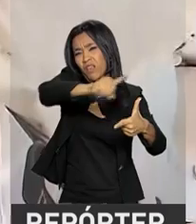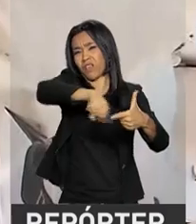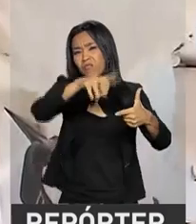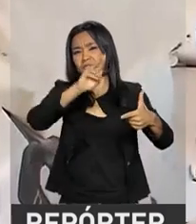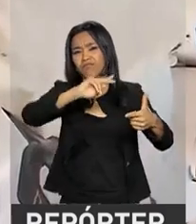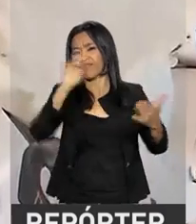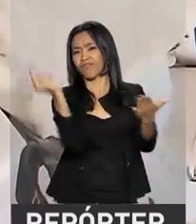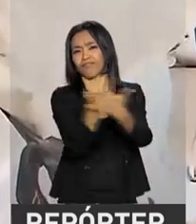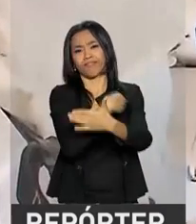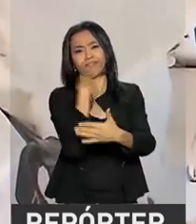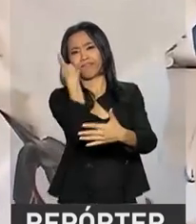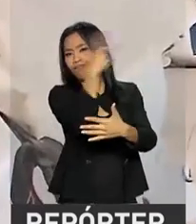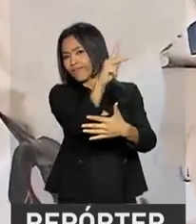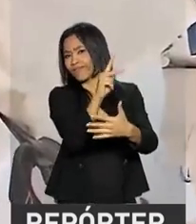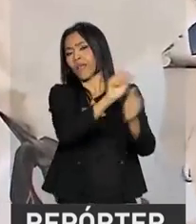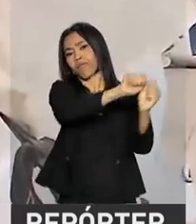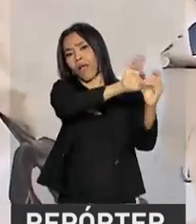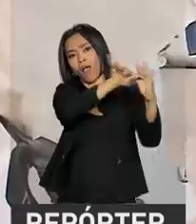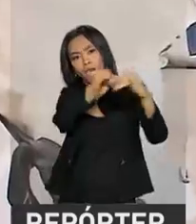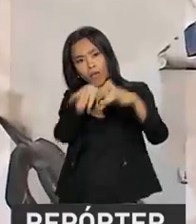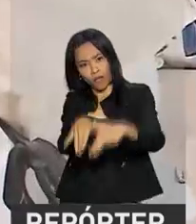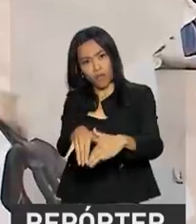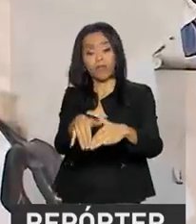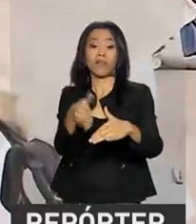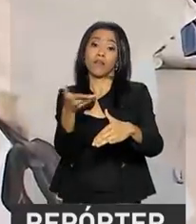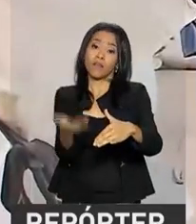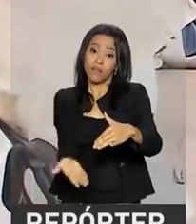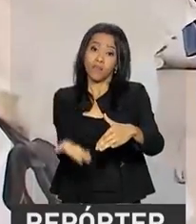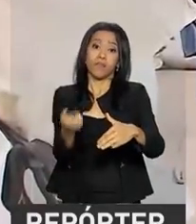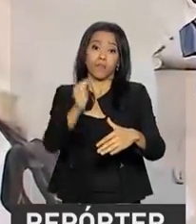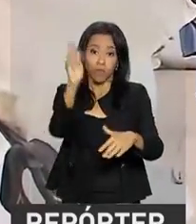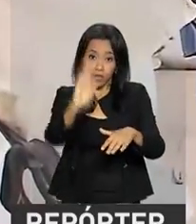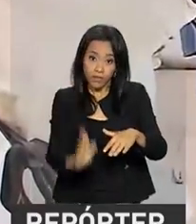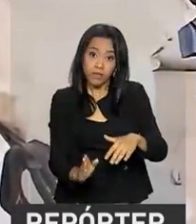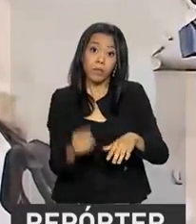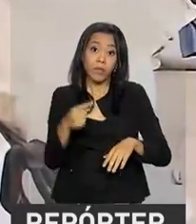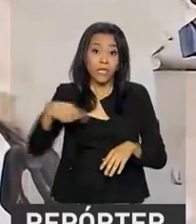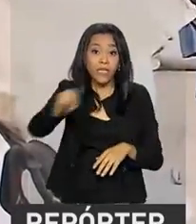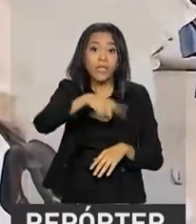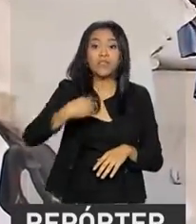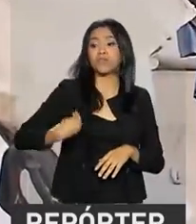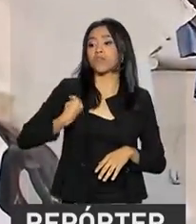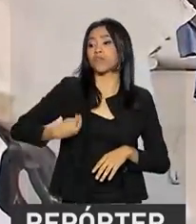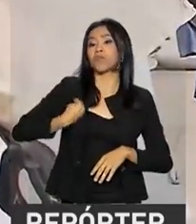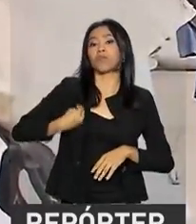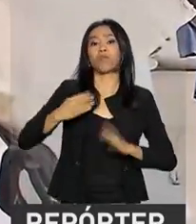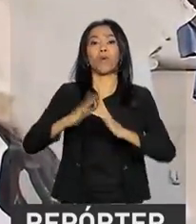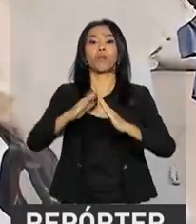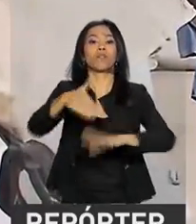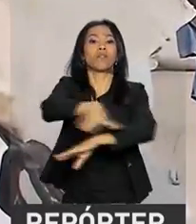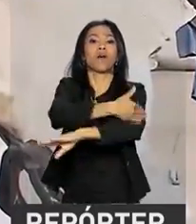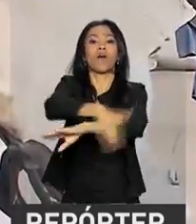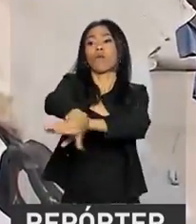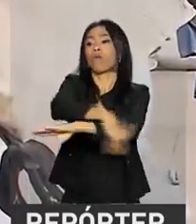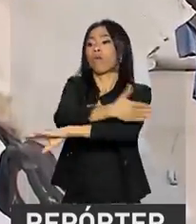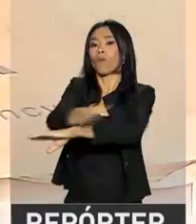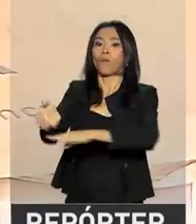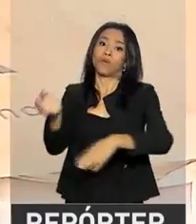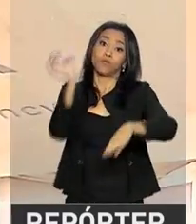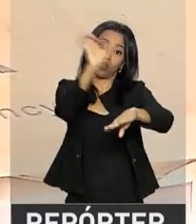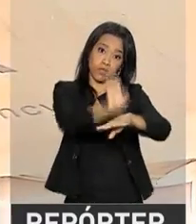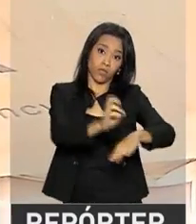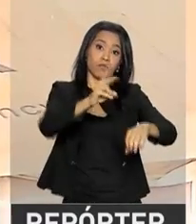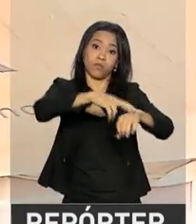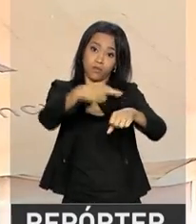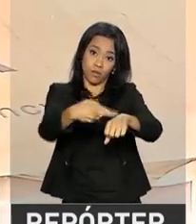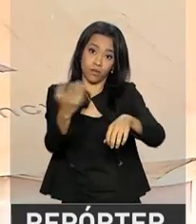que tem no país vizinho, o destaque é a Venezuela, para que eles não fiquem nas ruas das cidades de Roraima, para que